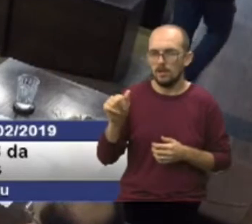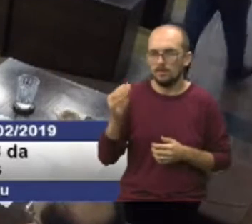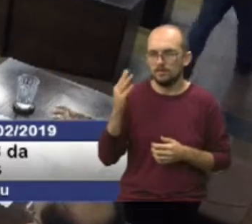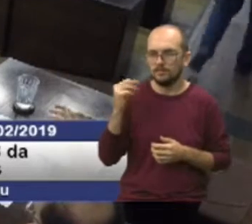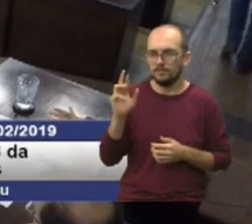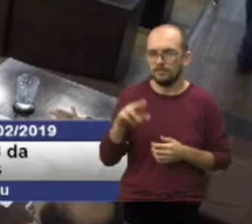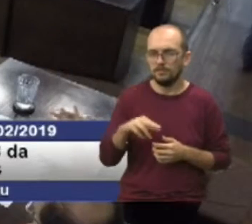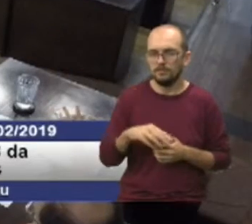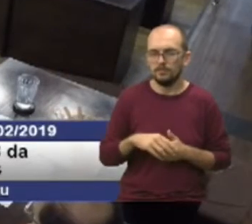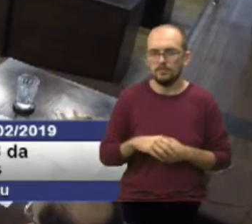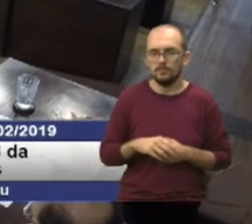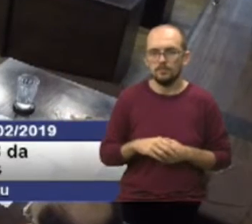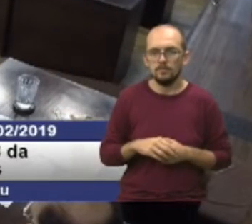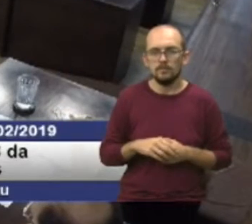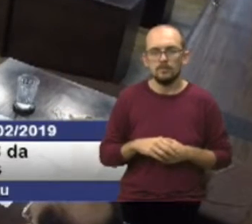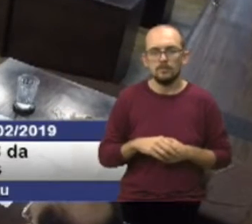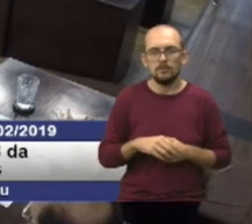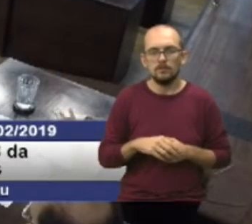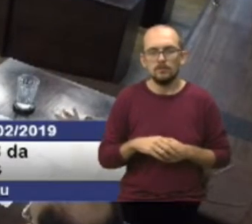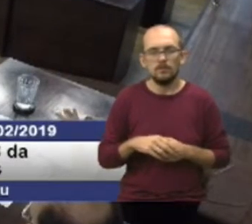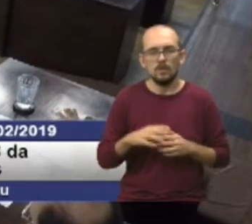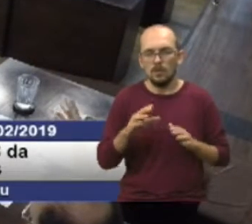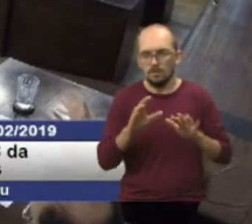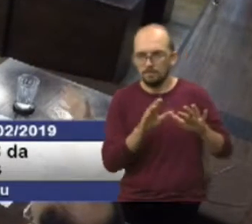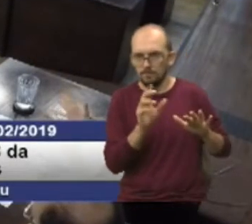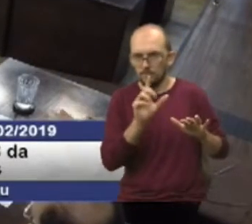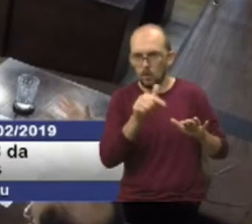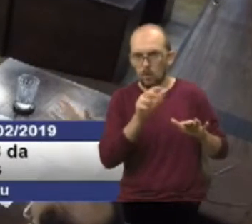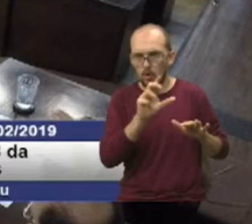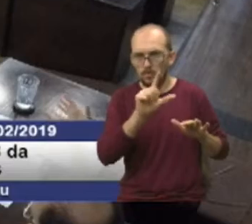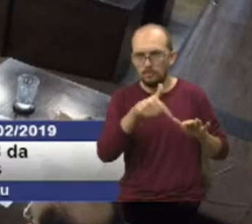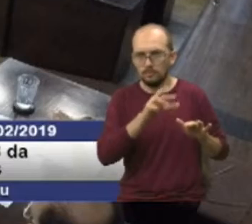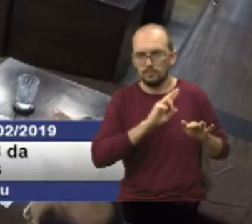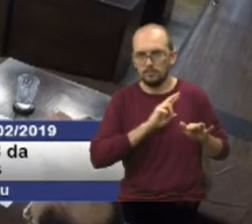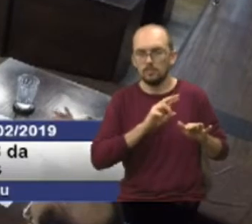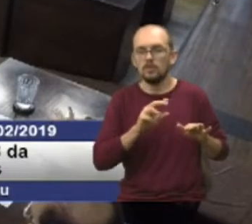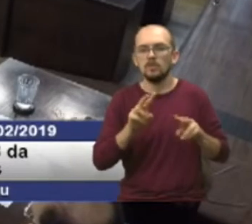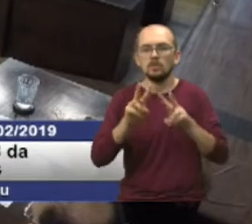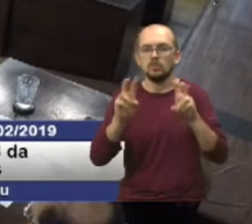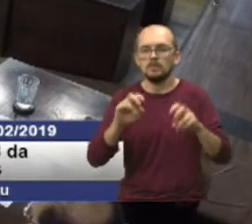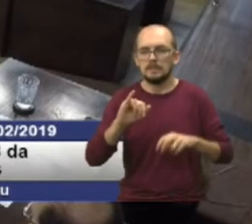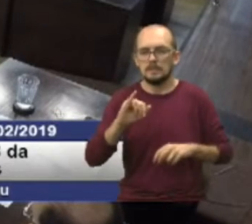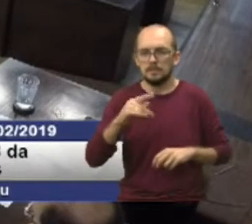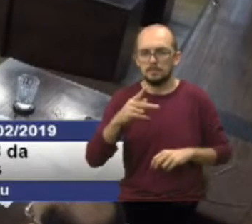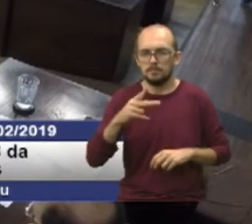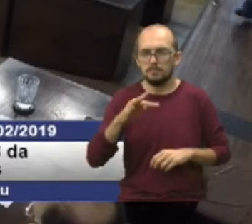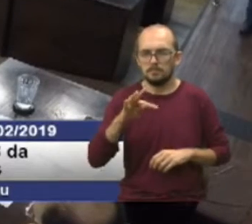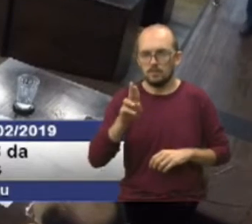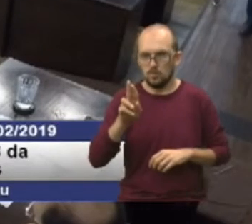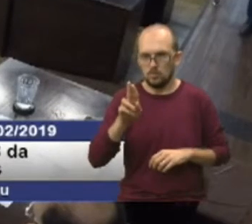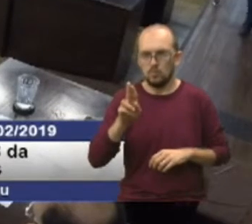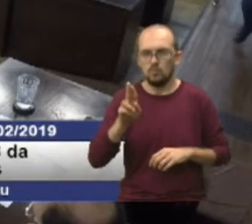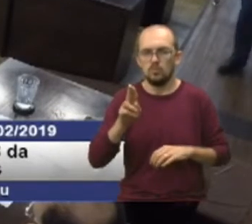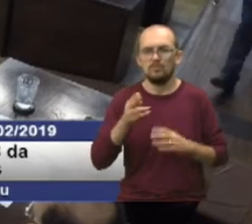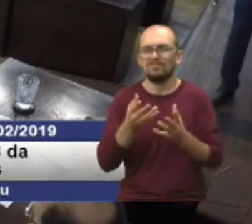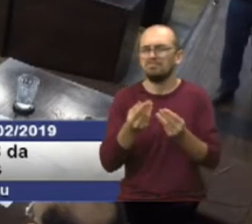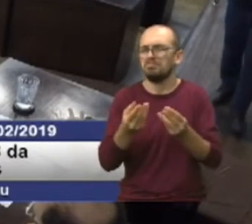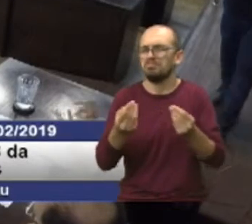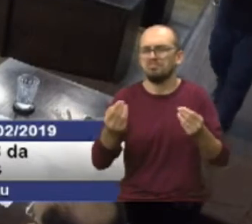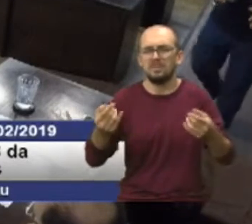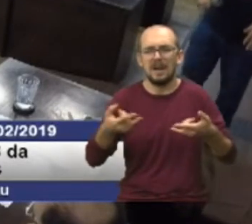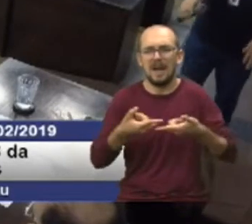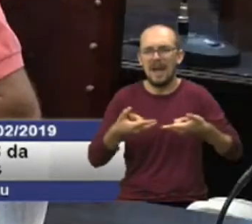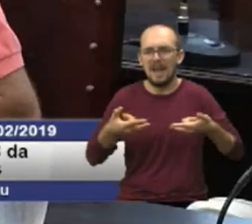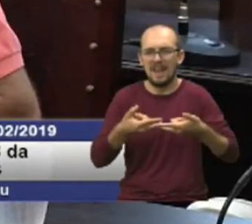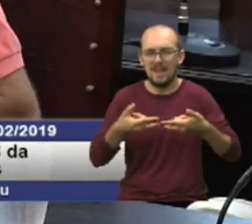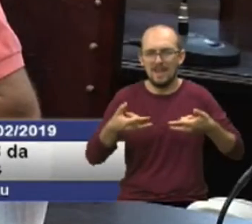Enquanto, para ir adiantando, Lúcio, a questão do IPTU. Muitos carnês, muitos, milhares estão